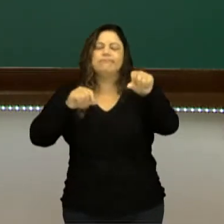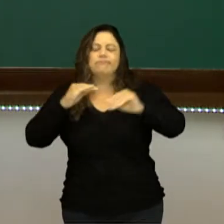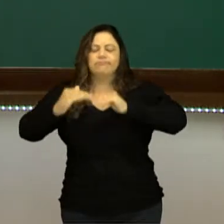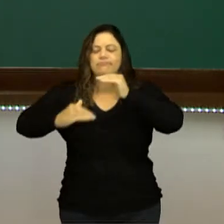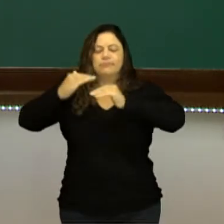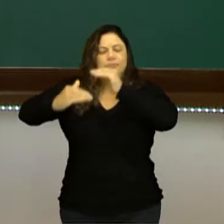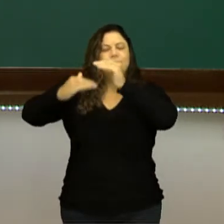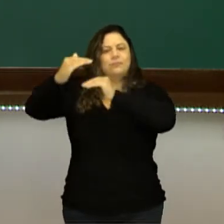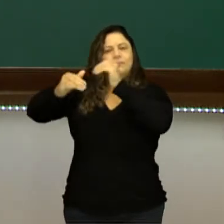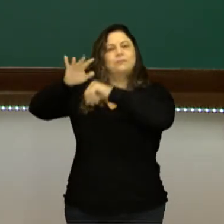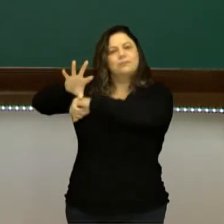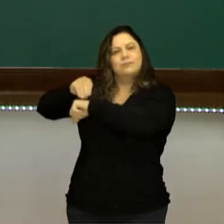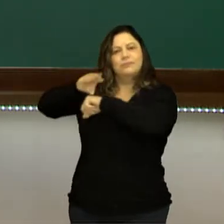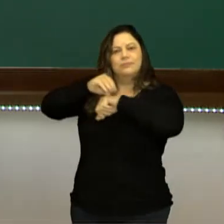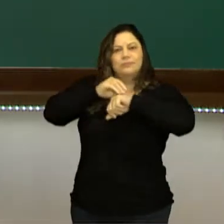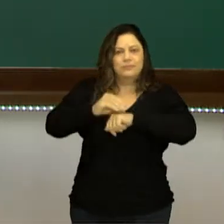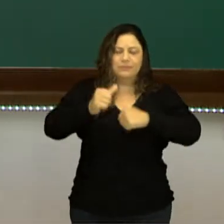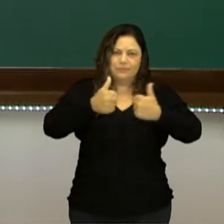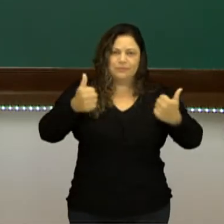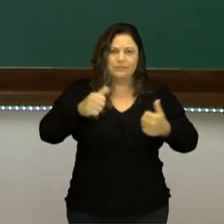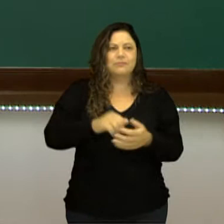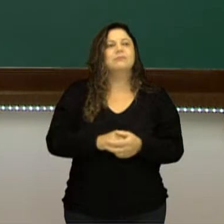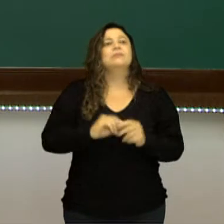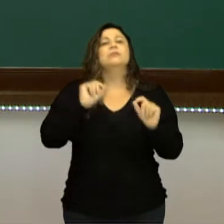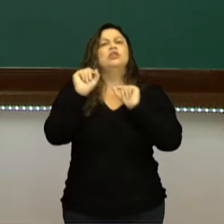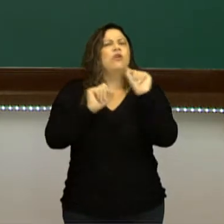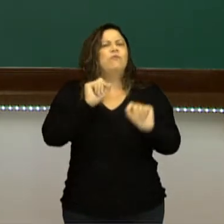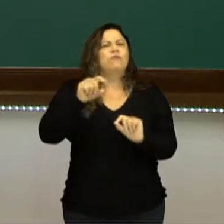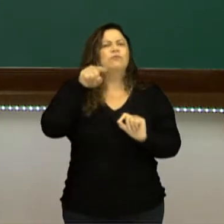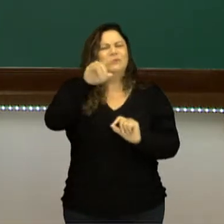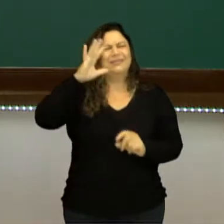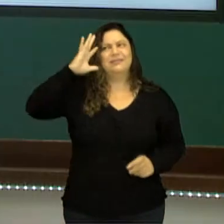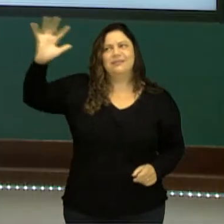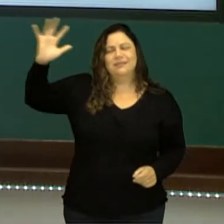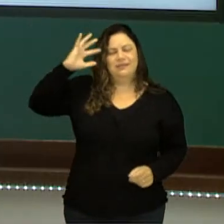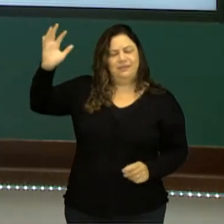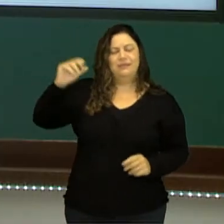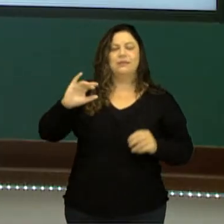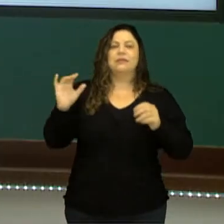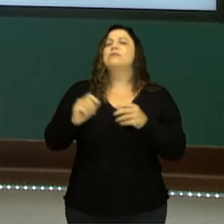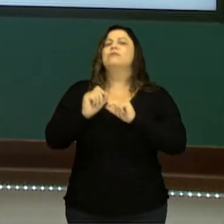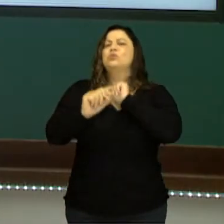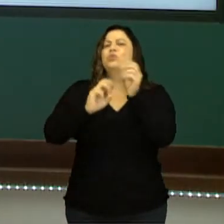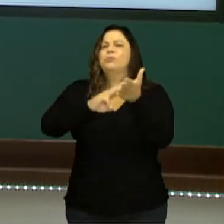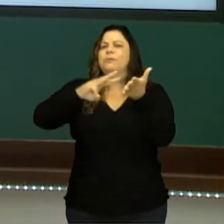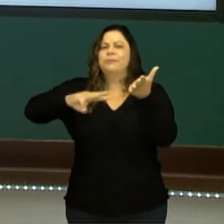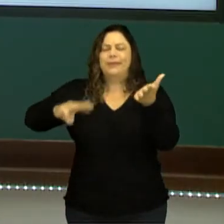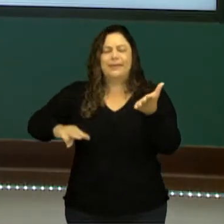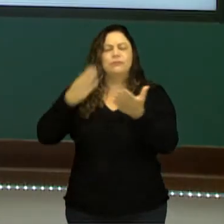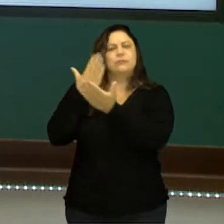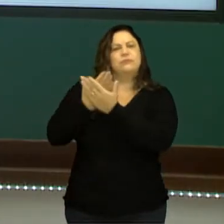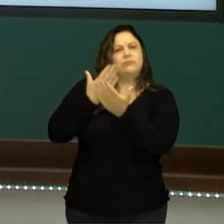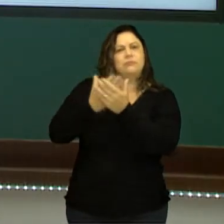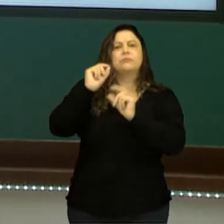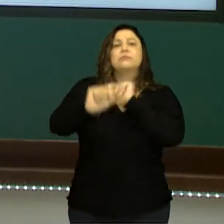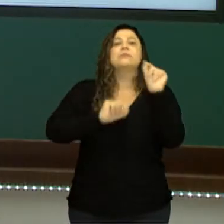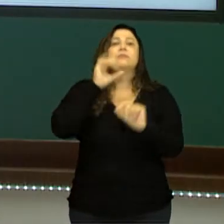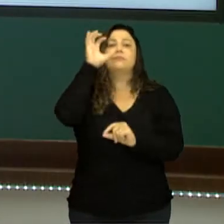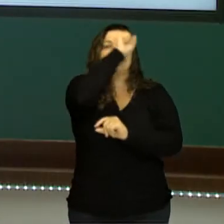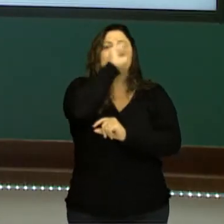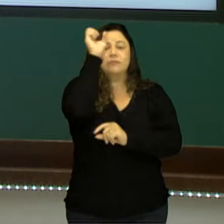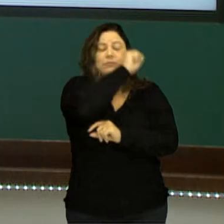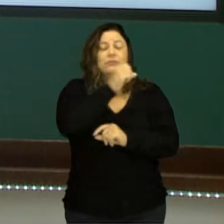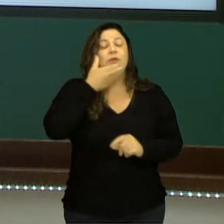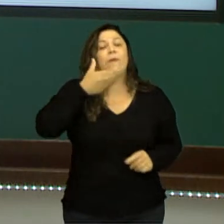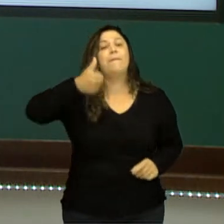construindo esse conhecimento. Afinal, gente, você já refletiu sobre método de estudo? Como a gente aprende? Qual é a